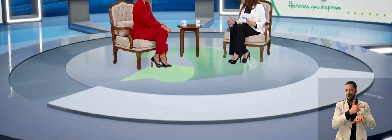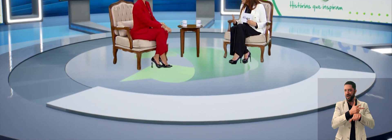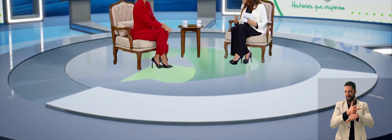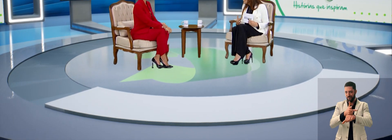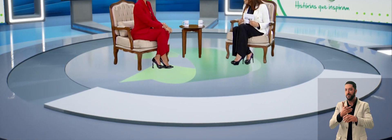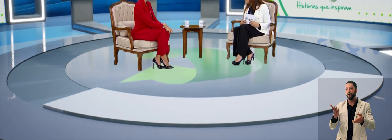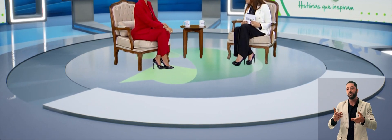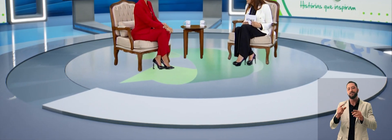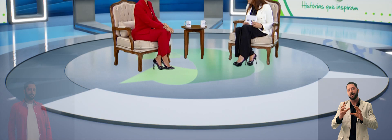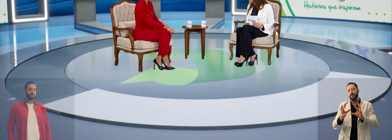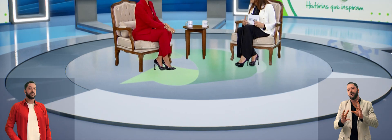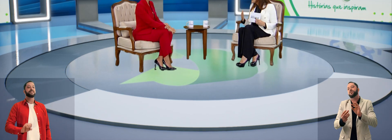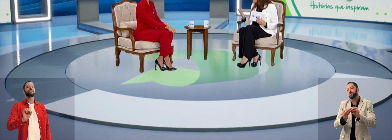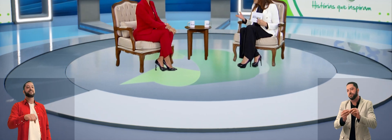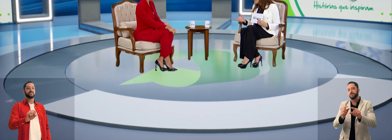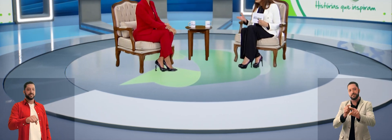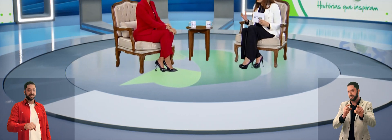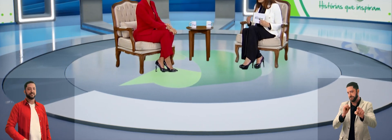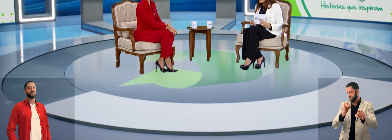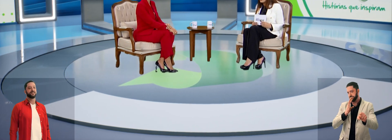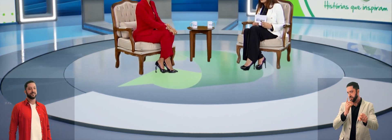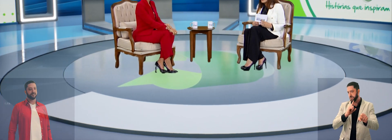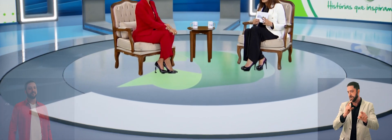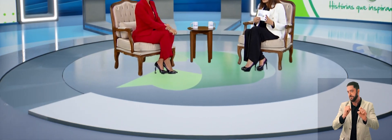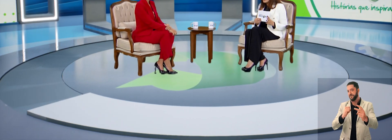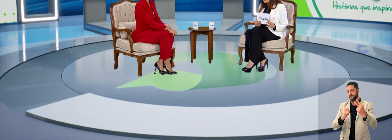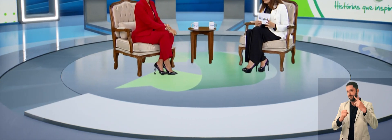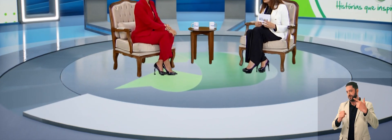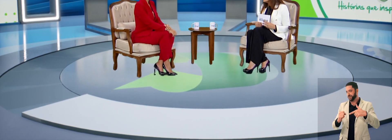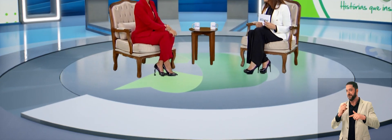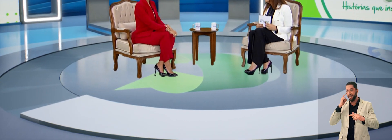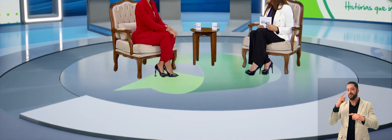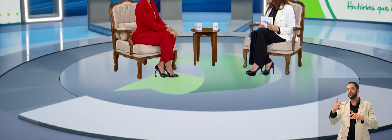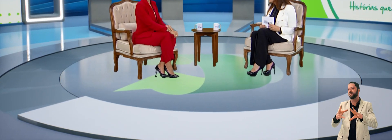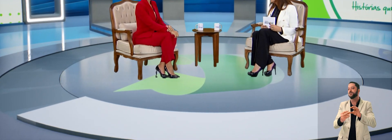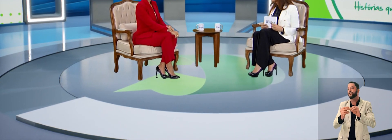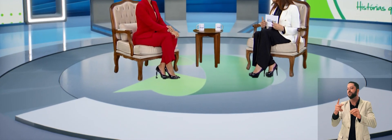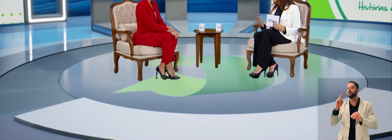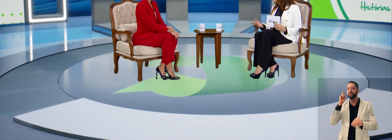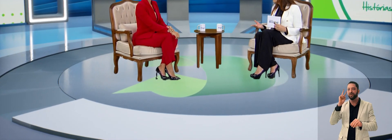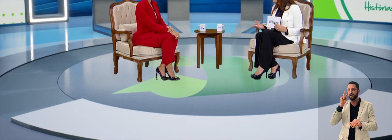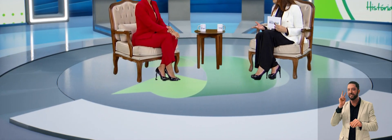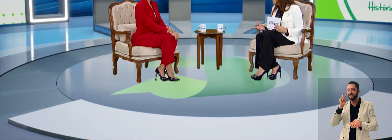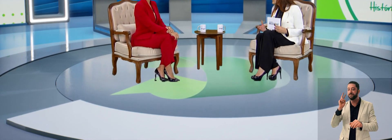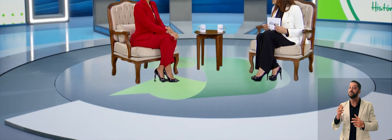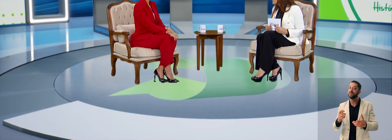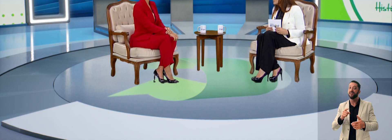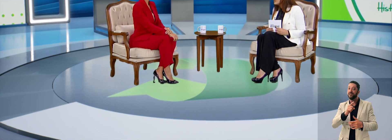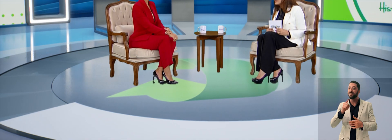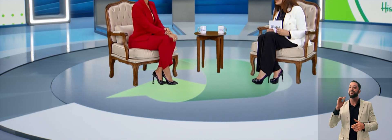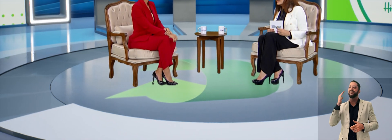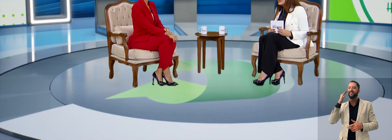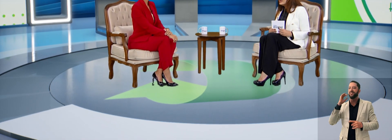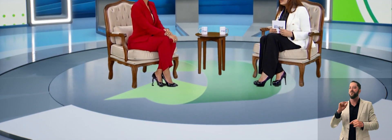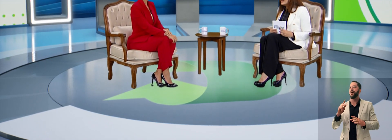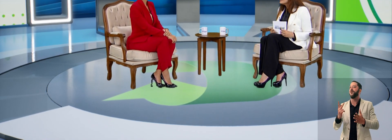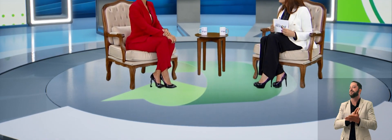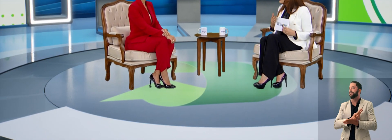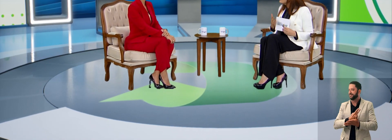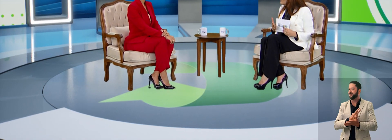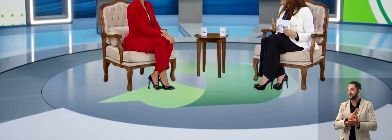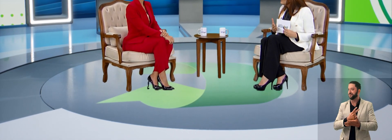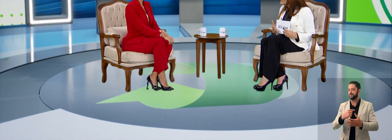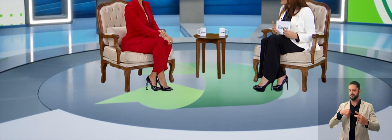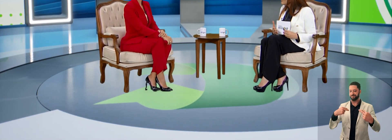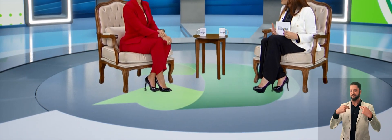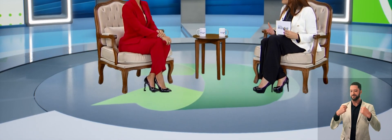tá no nosso outro programa, mas você vai contar um pouco para quem ainda não te conhece e que também não viu essa história. E